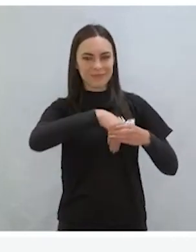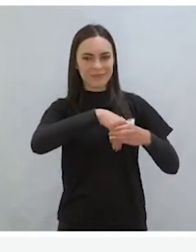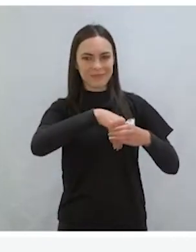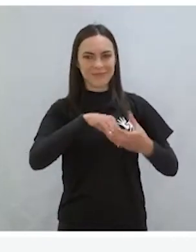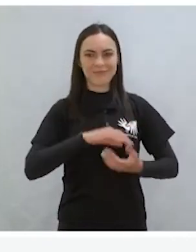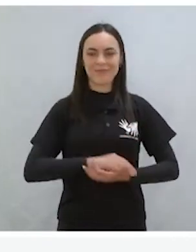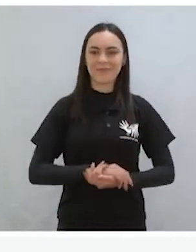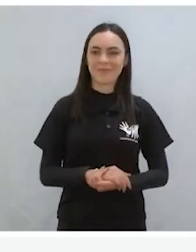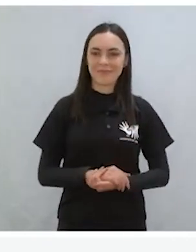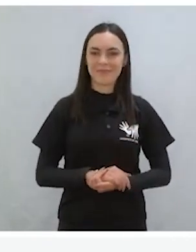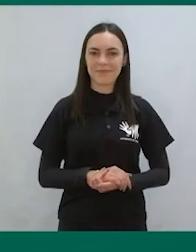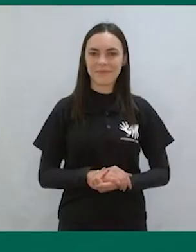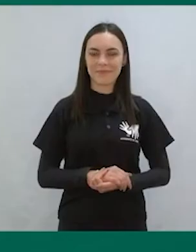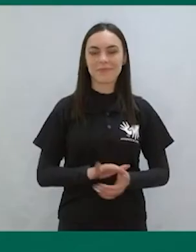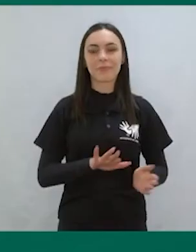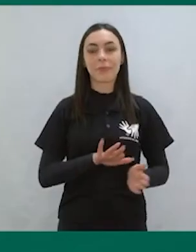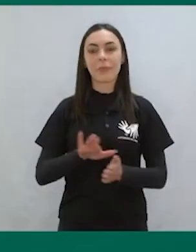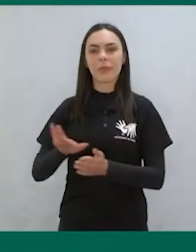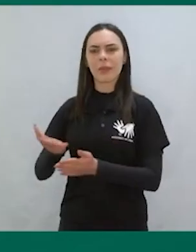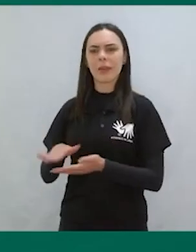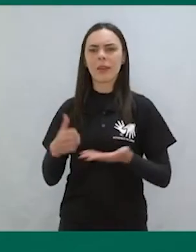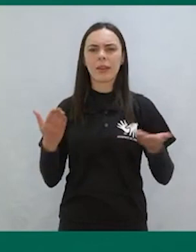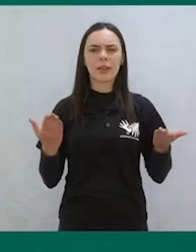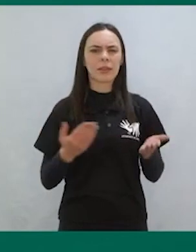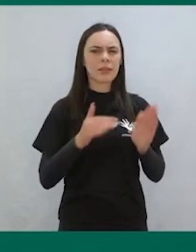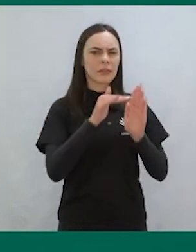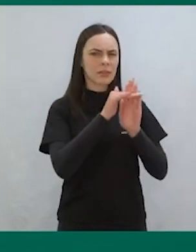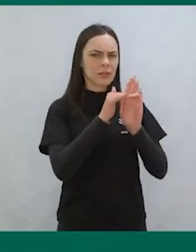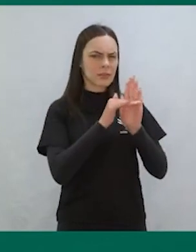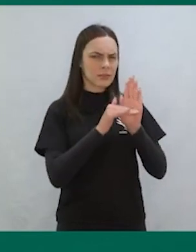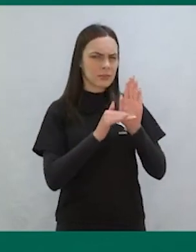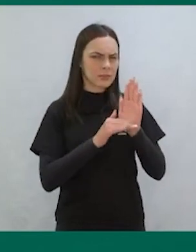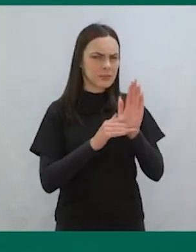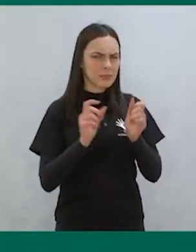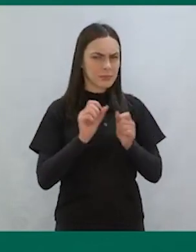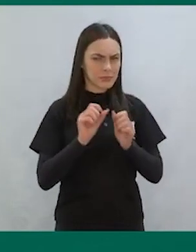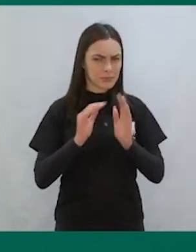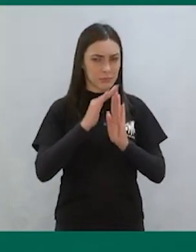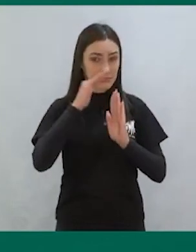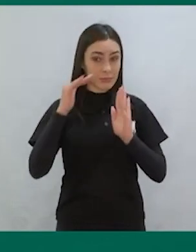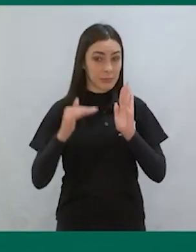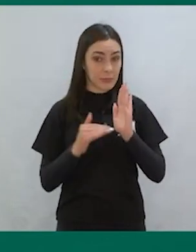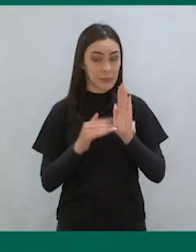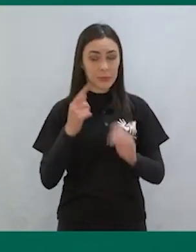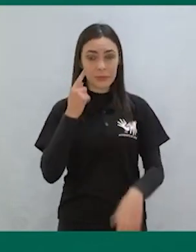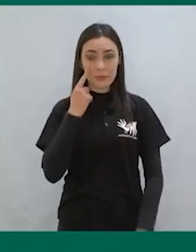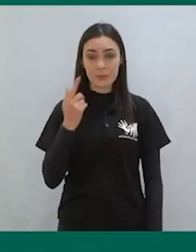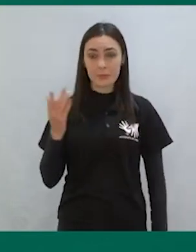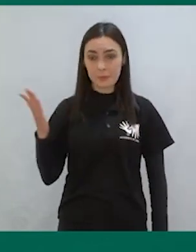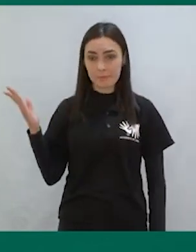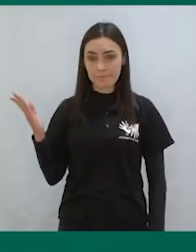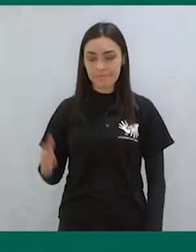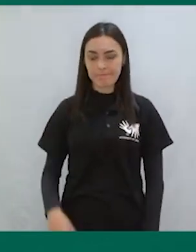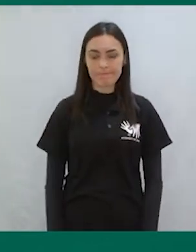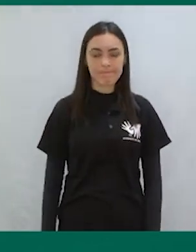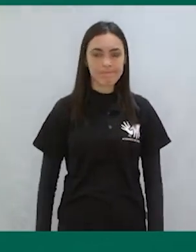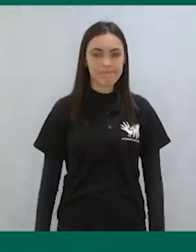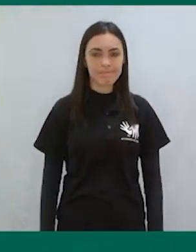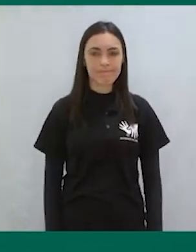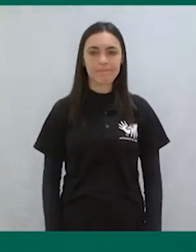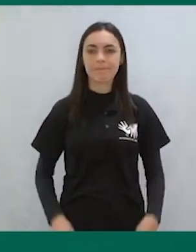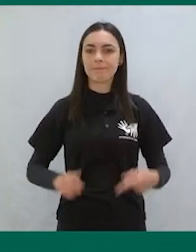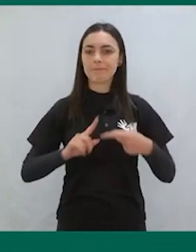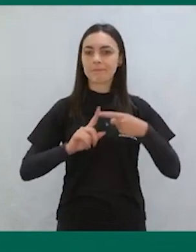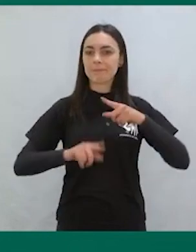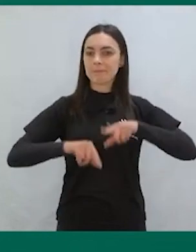panela. Será que nós conseguimos cumprir com tudo o que havíamos planejado? De olho lá na nossa